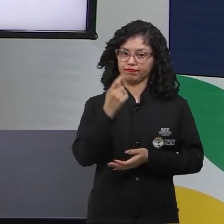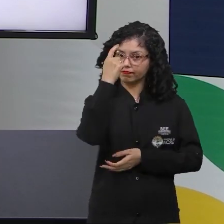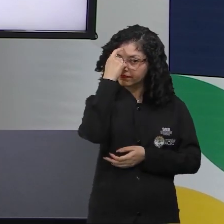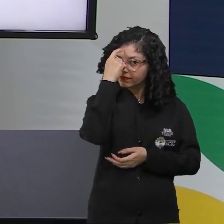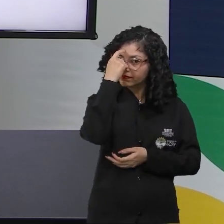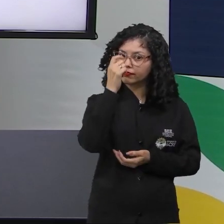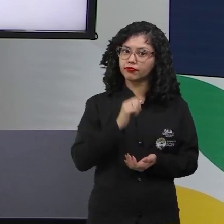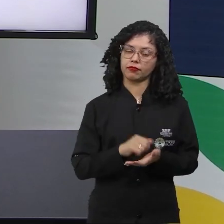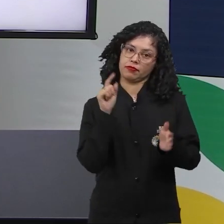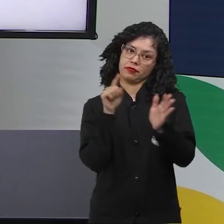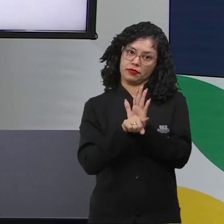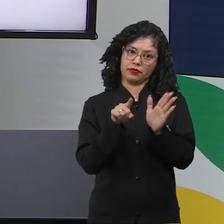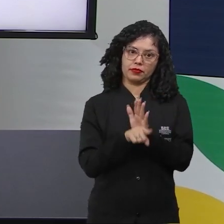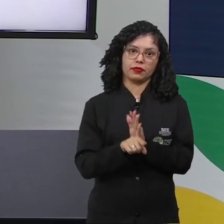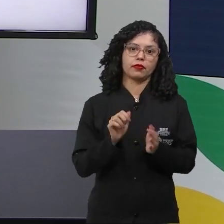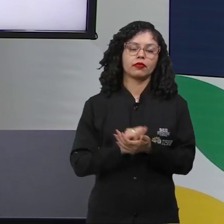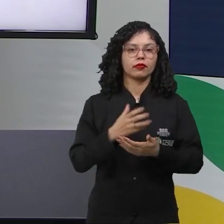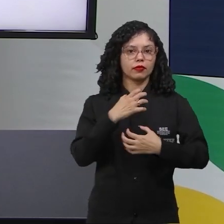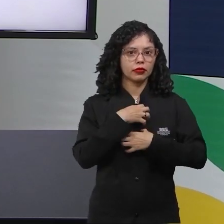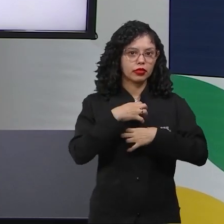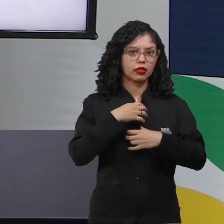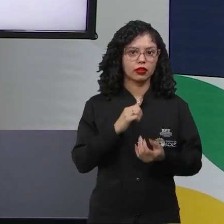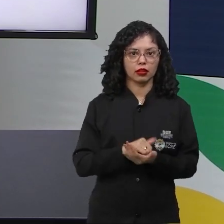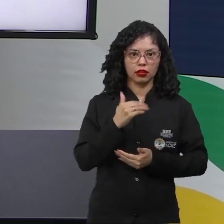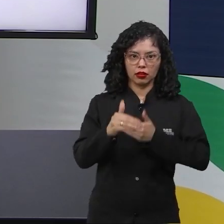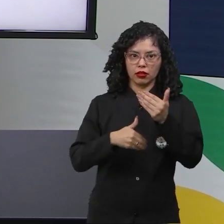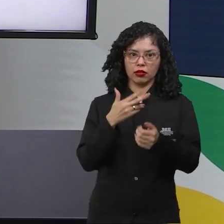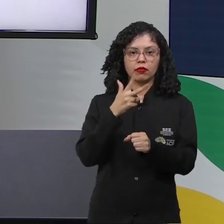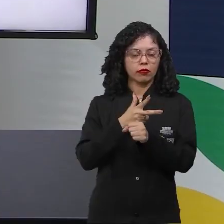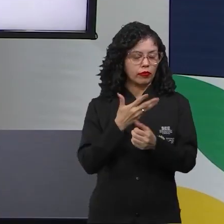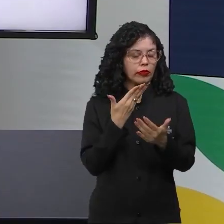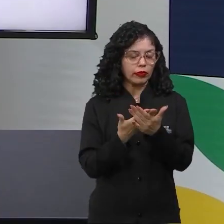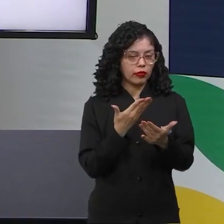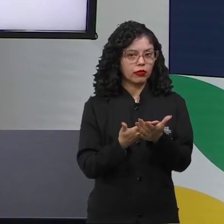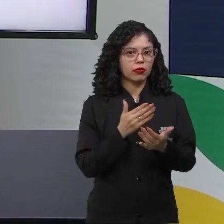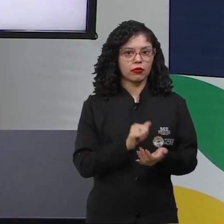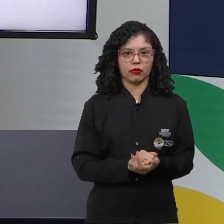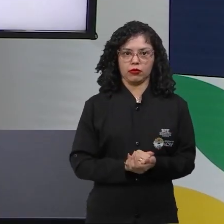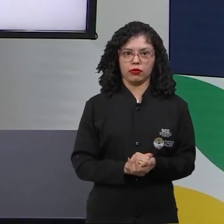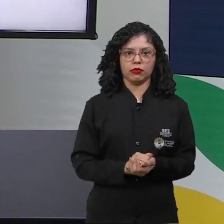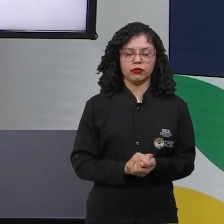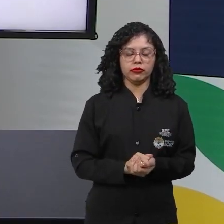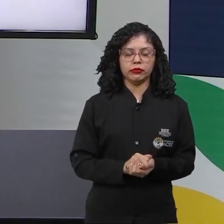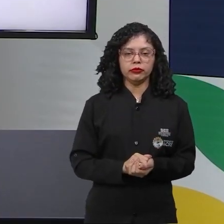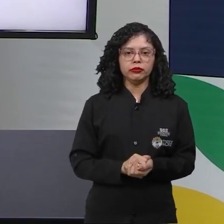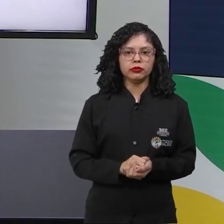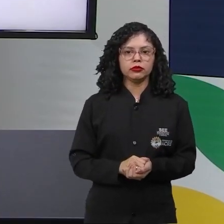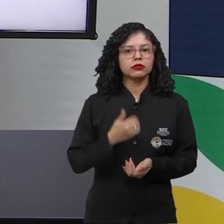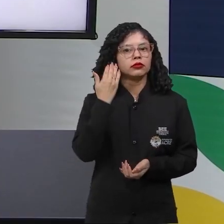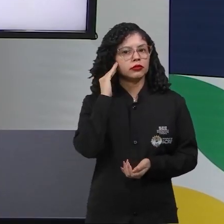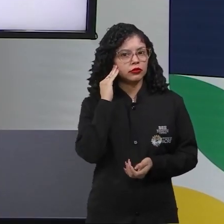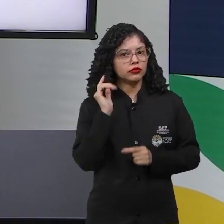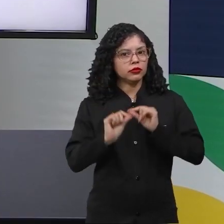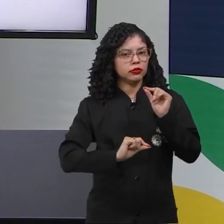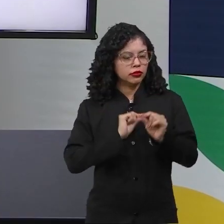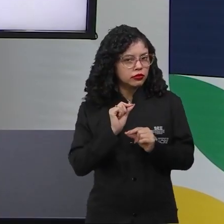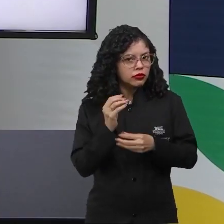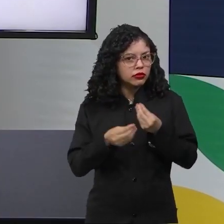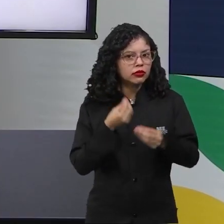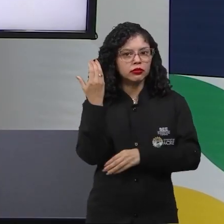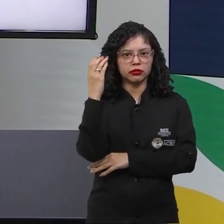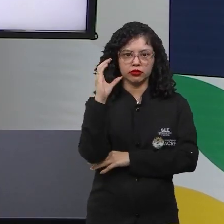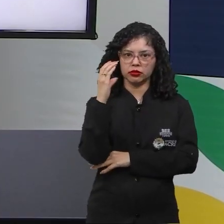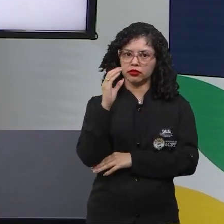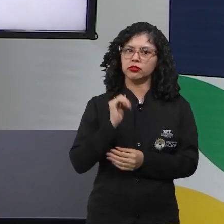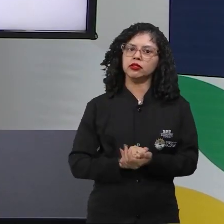pense, questione quando for o momento, durante aí os seus estudos e também compreenda como a